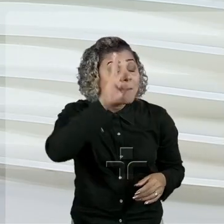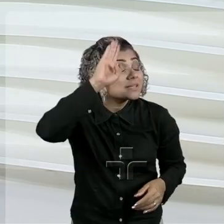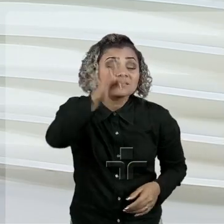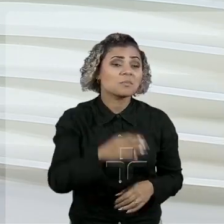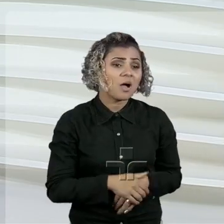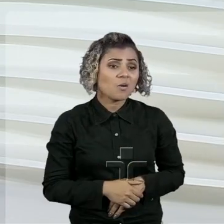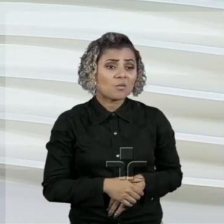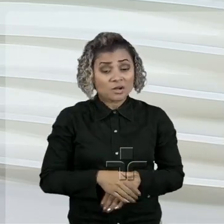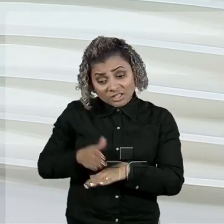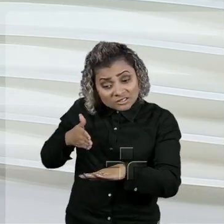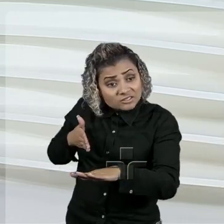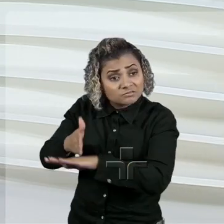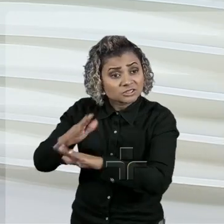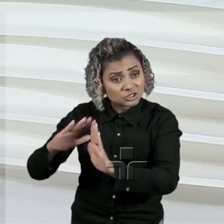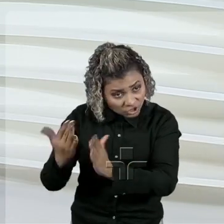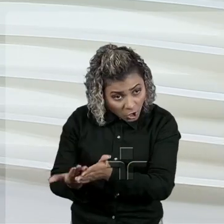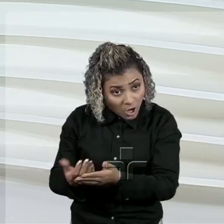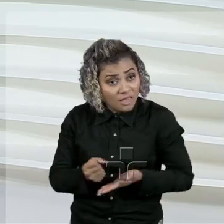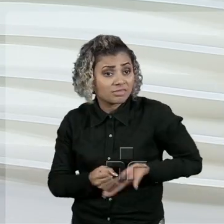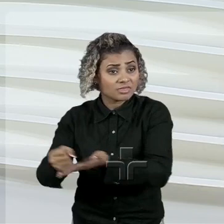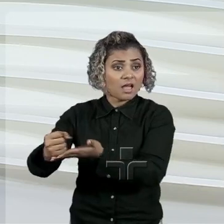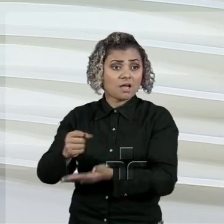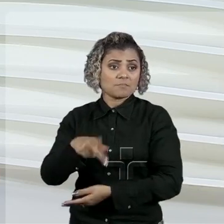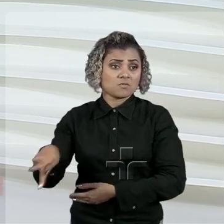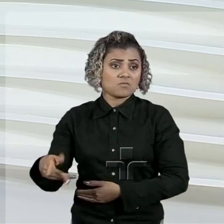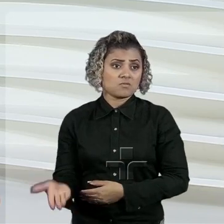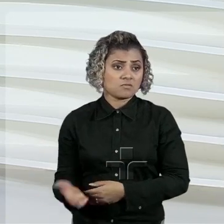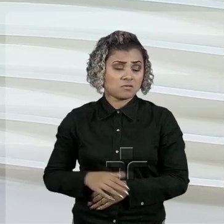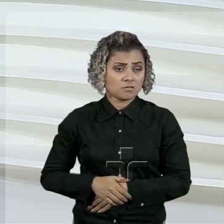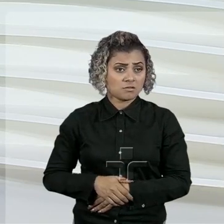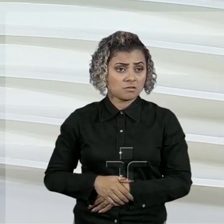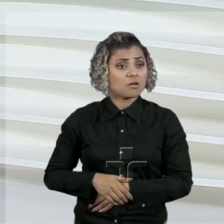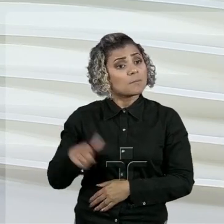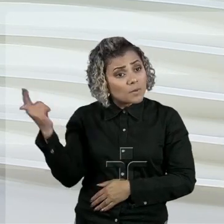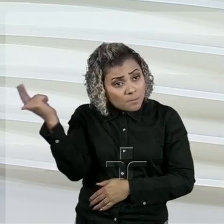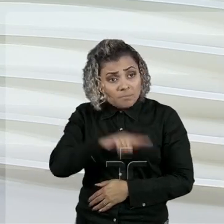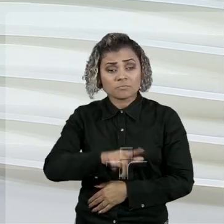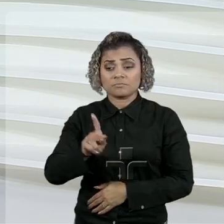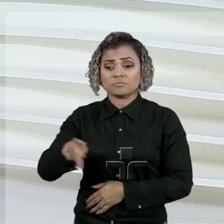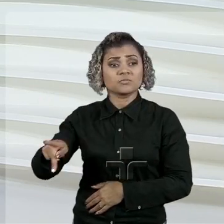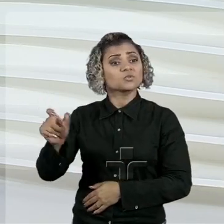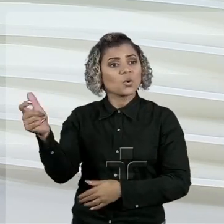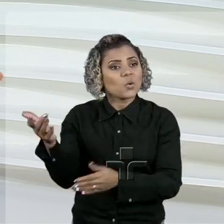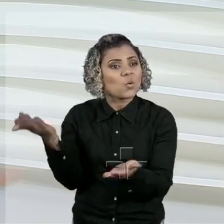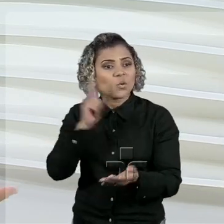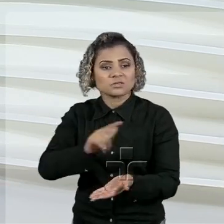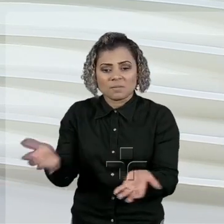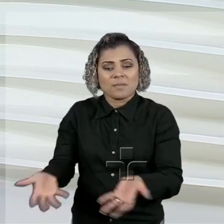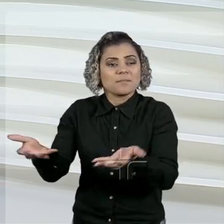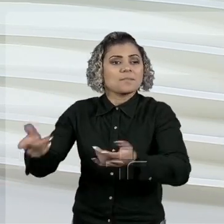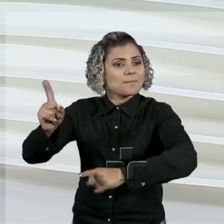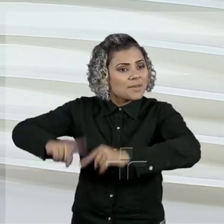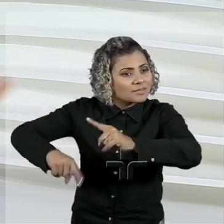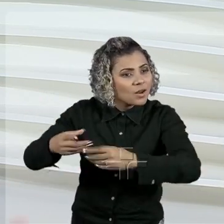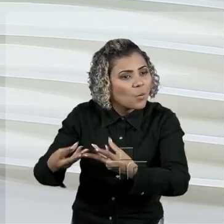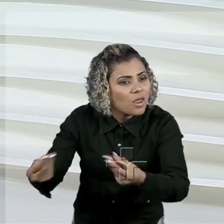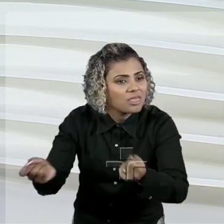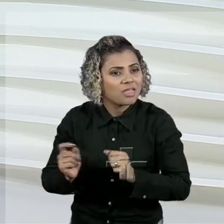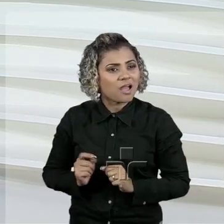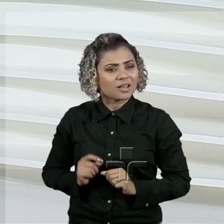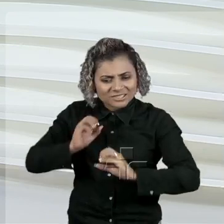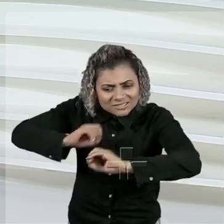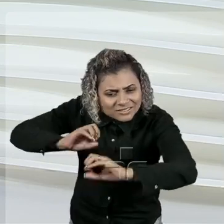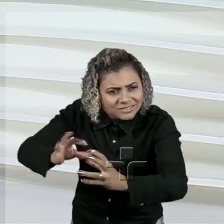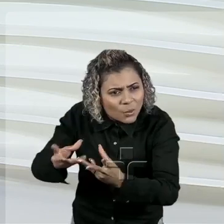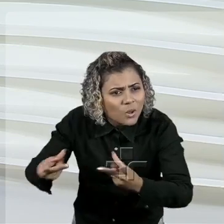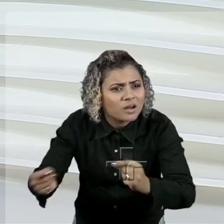escola e dar o suporte para o professor, para que ele tenha condições de realizar esta aprendizagem, dar materiais, melhorar a infraestrutura